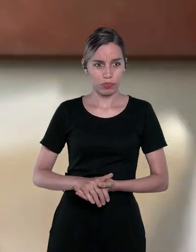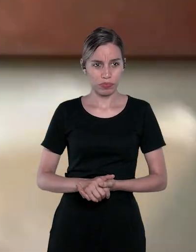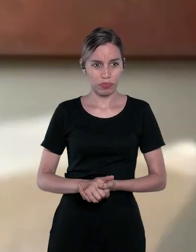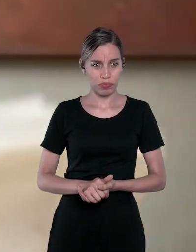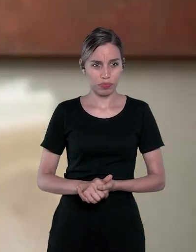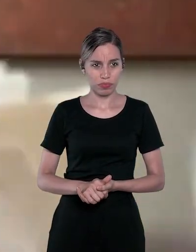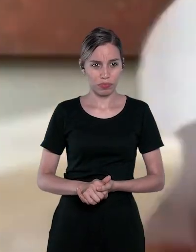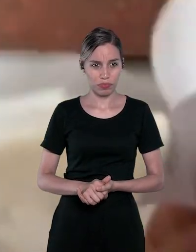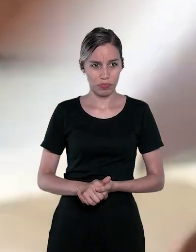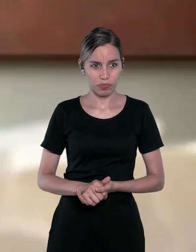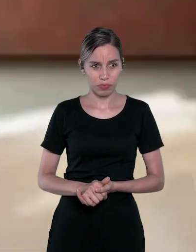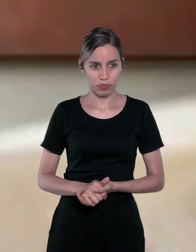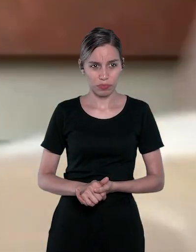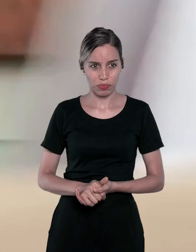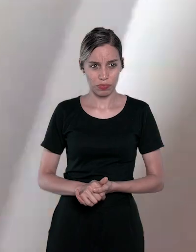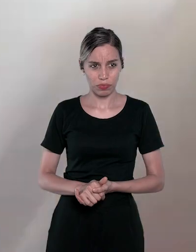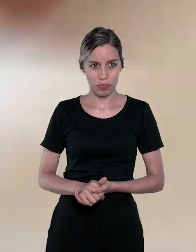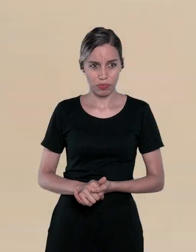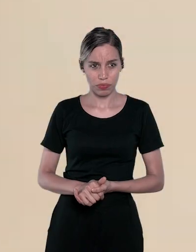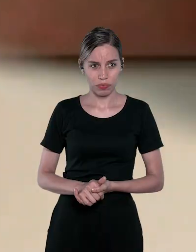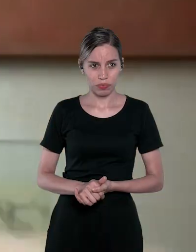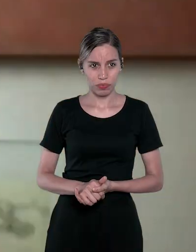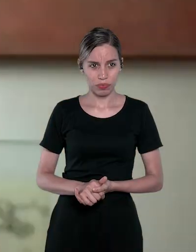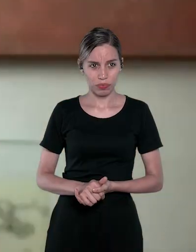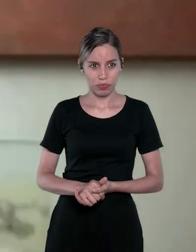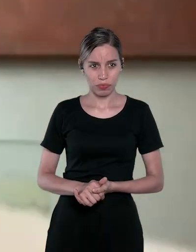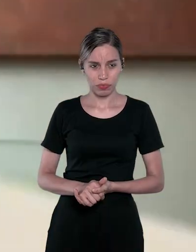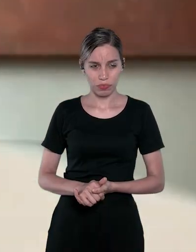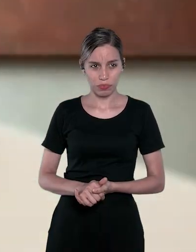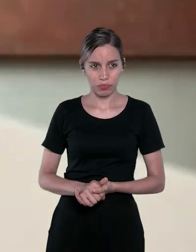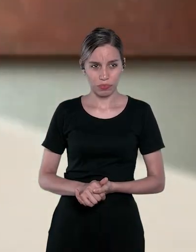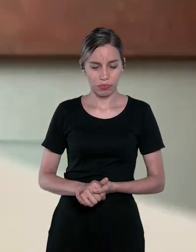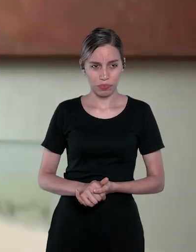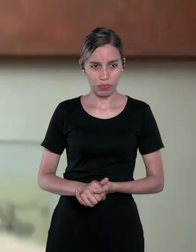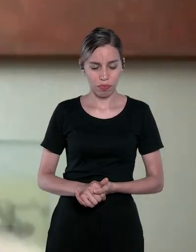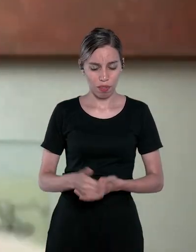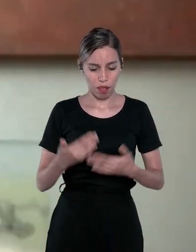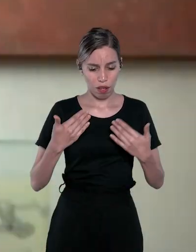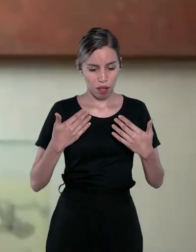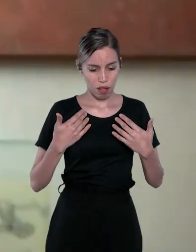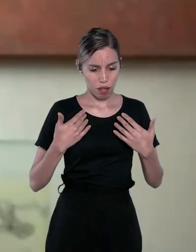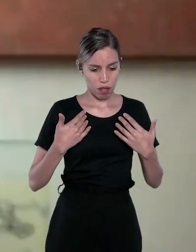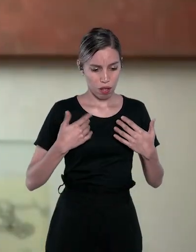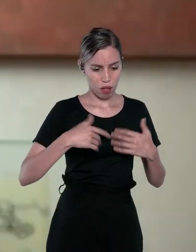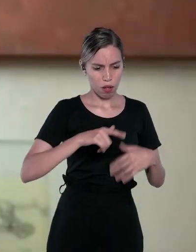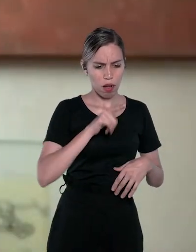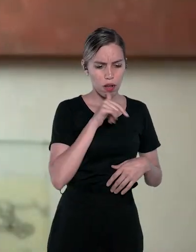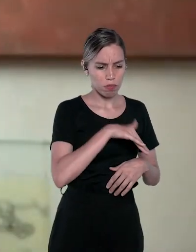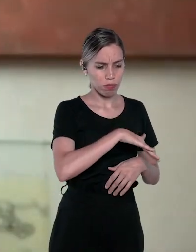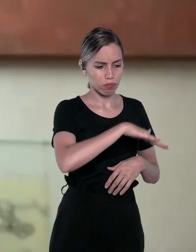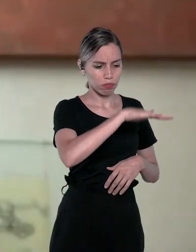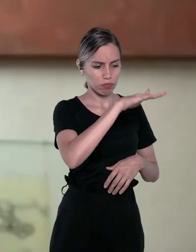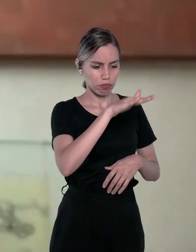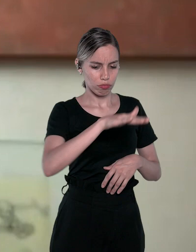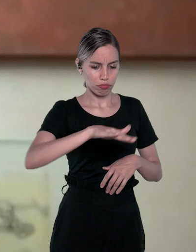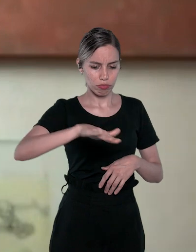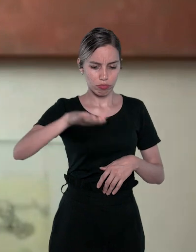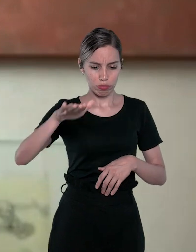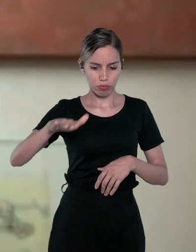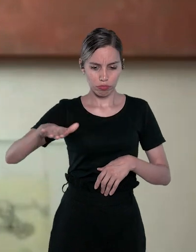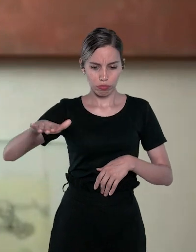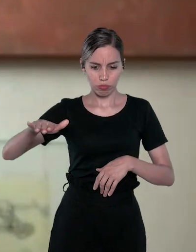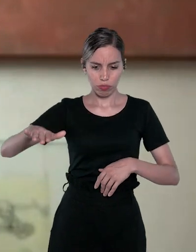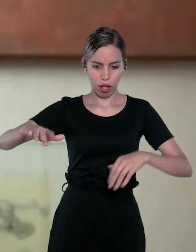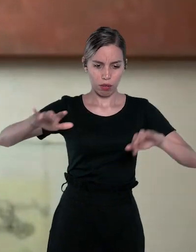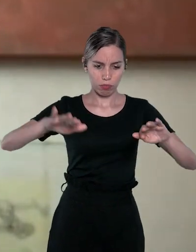se exalando, puro sangue dos rios se exalando. O corpo do mar deita em ondas, em decúbito